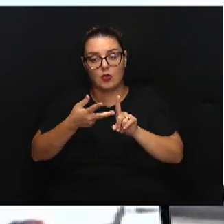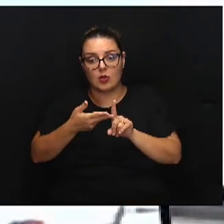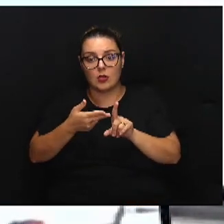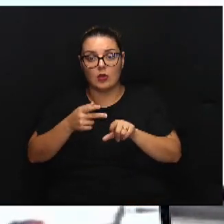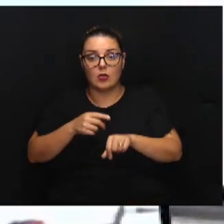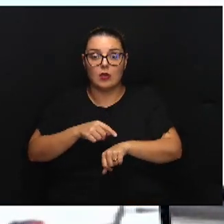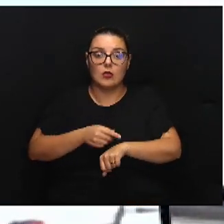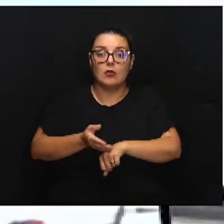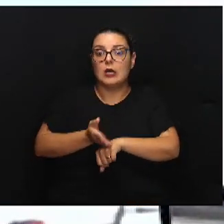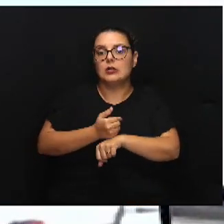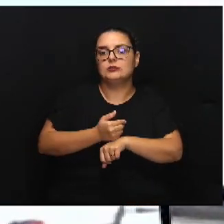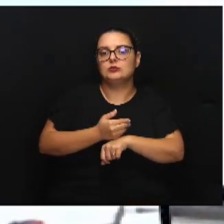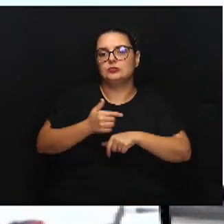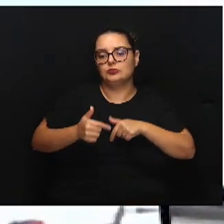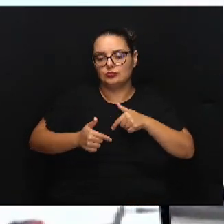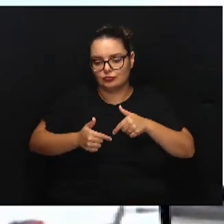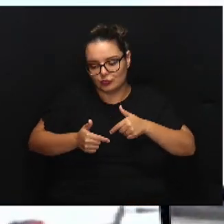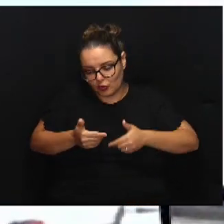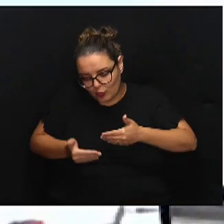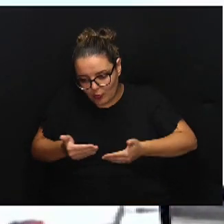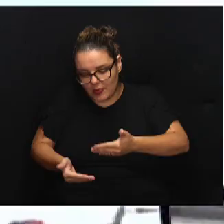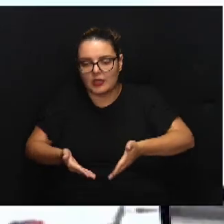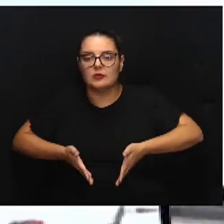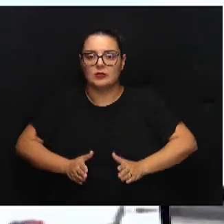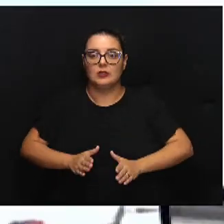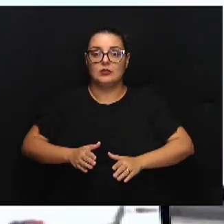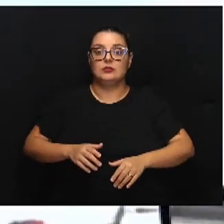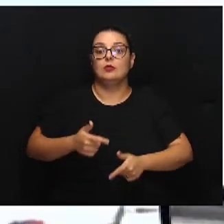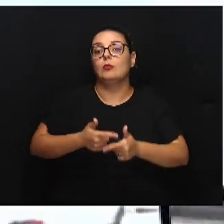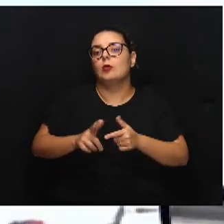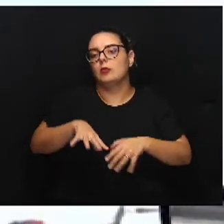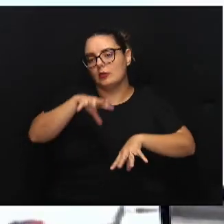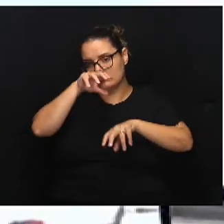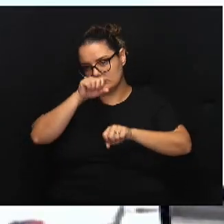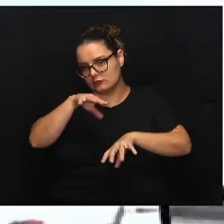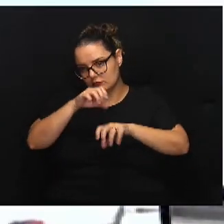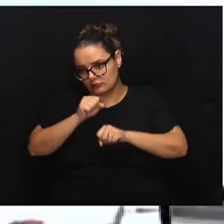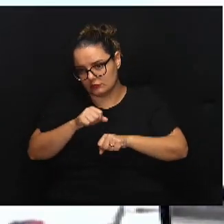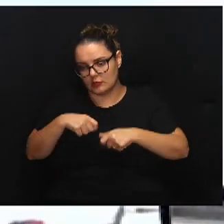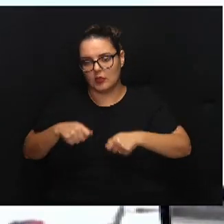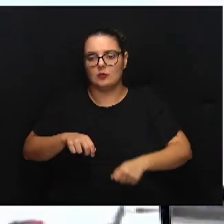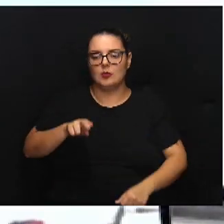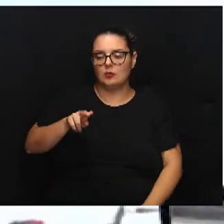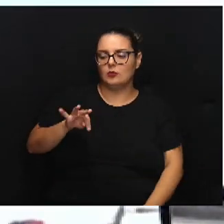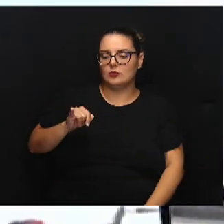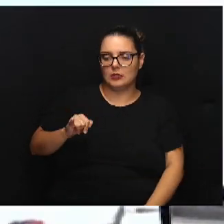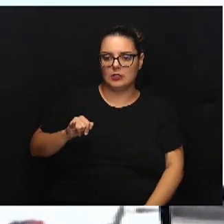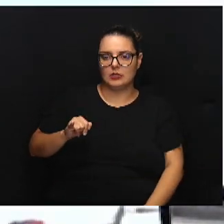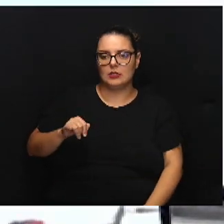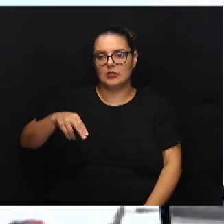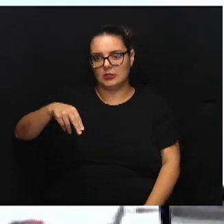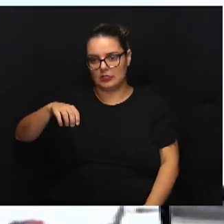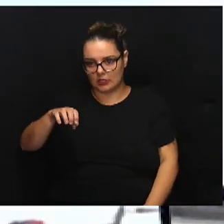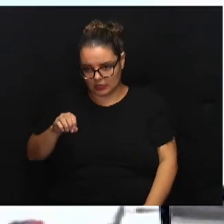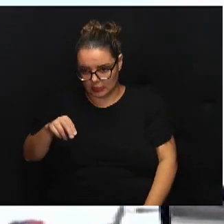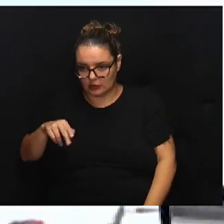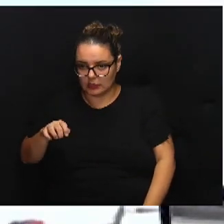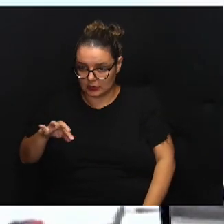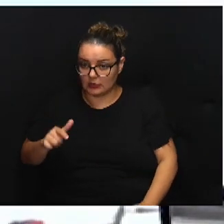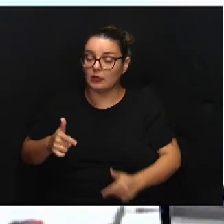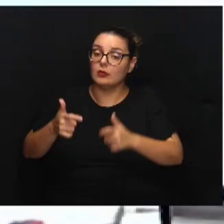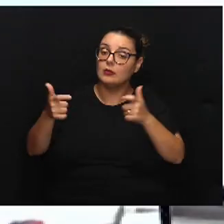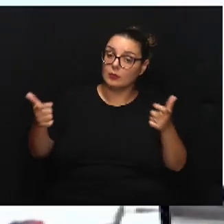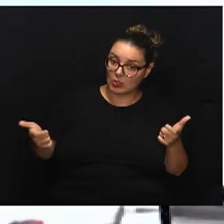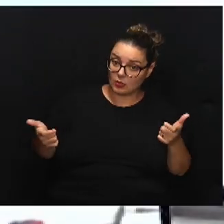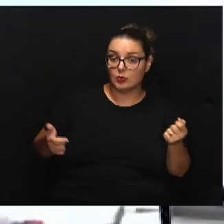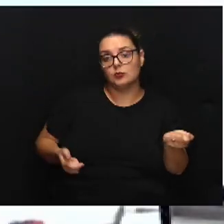trabalho de parto, a chance da criança ter insuficiência respiratória, precisar ir para a UTI neonatal, é grande. Tá? Então, é muito